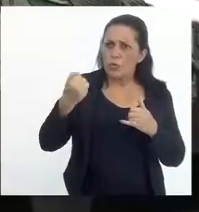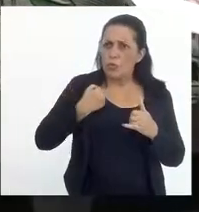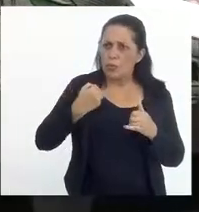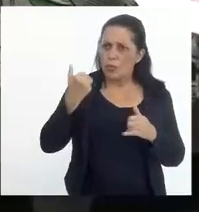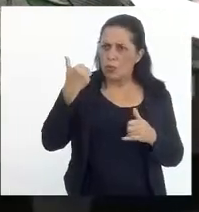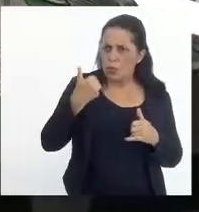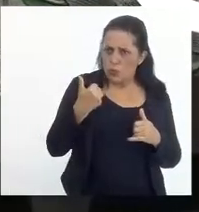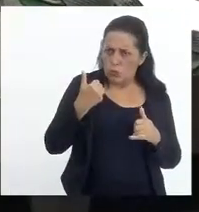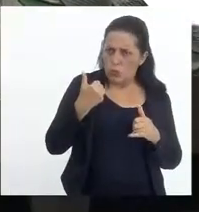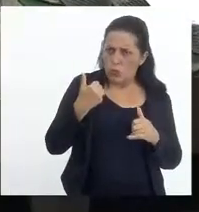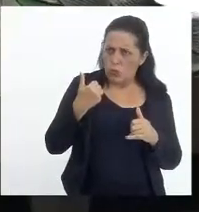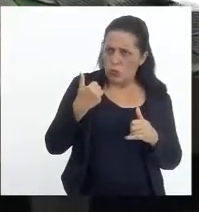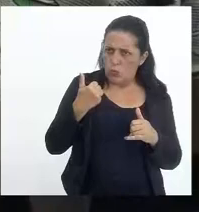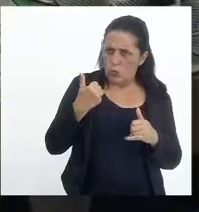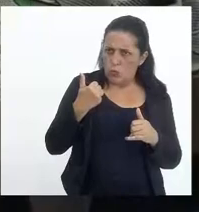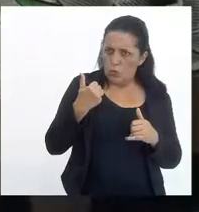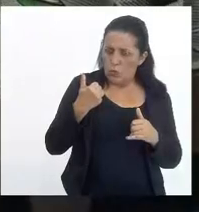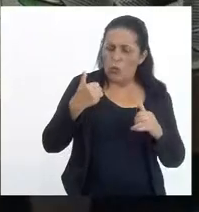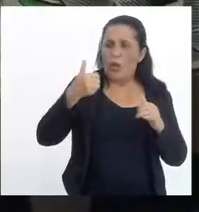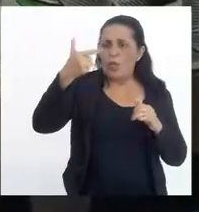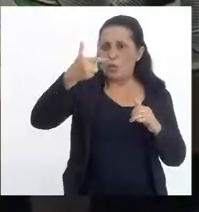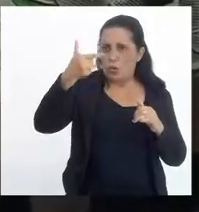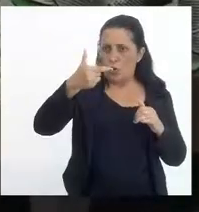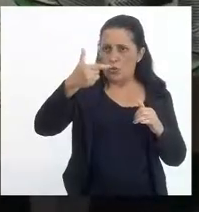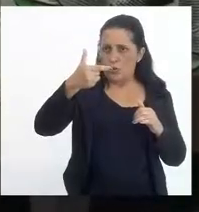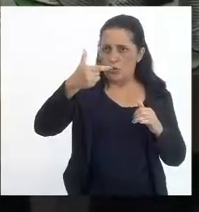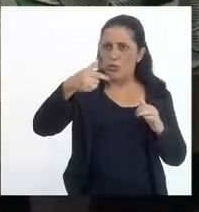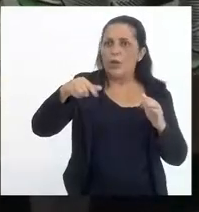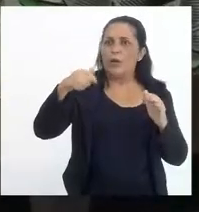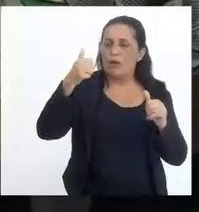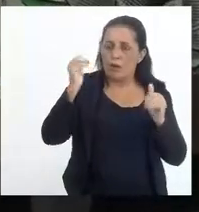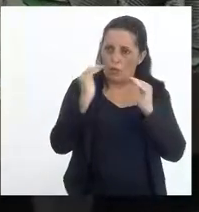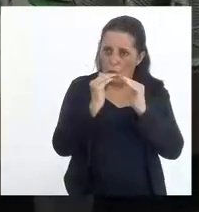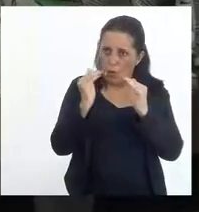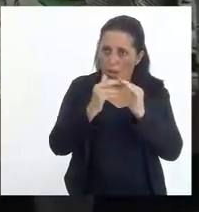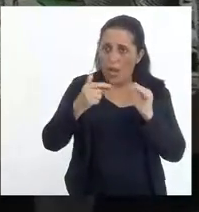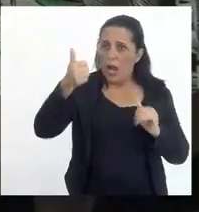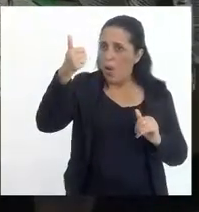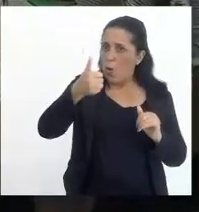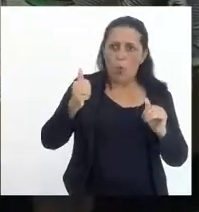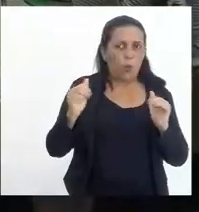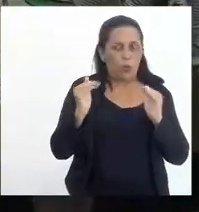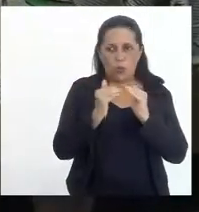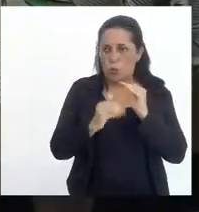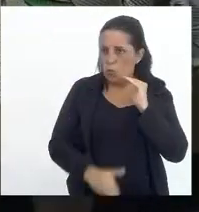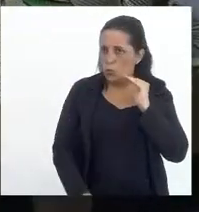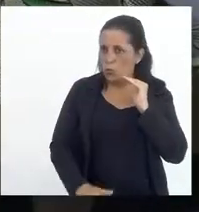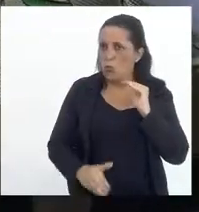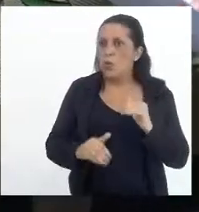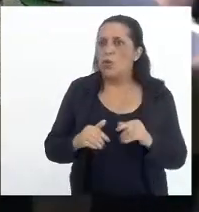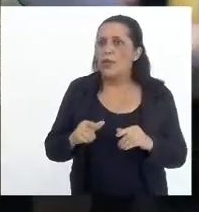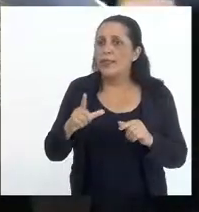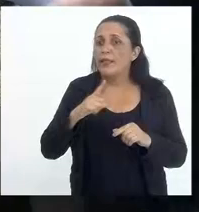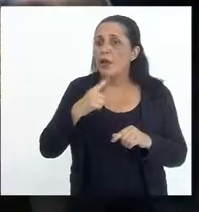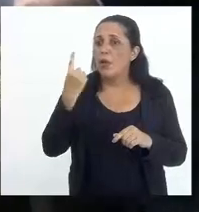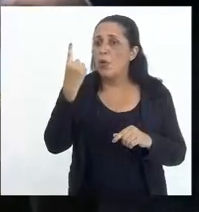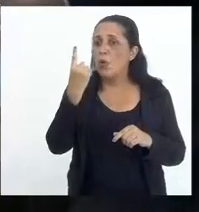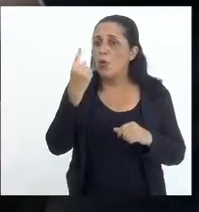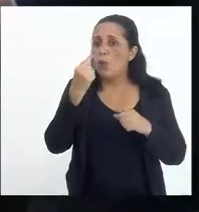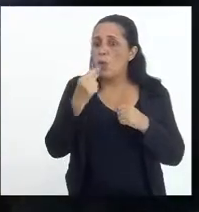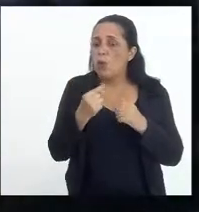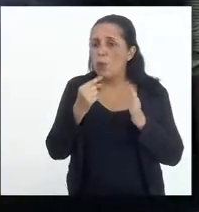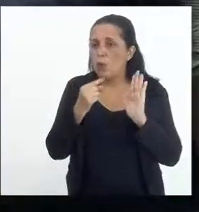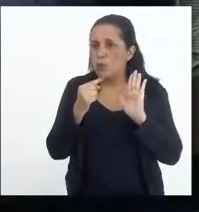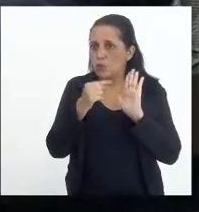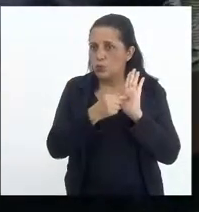Excelência acatou. A 1 não acatou no plenário. E eu queria fazer uma ponderação, dos Paulo, porque tem um item aqui, que é o